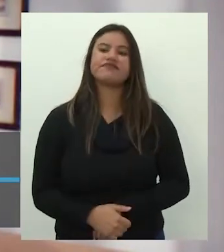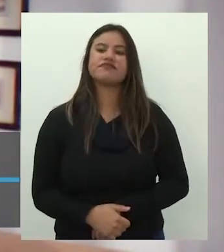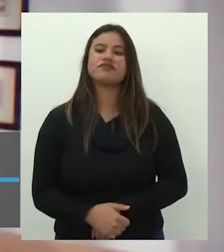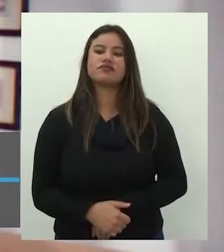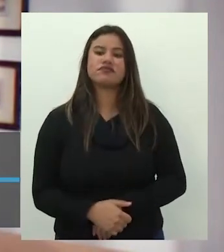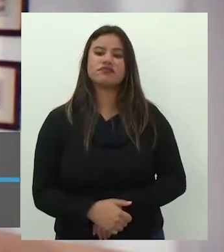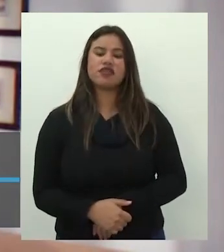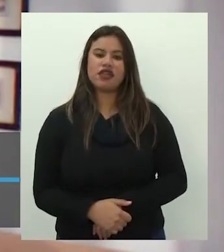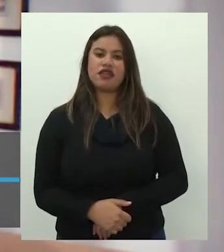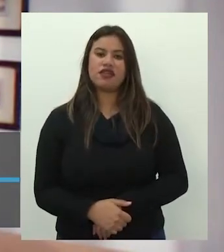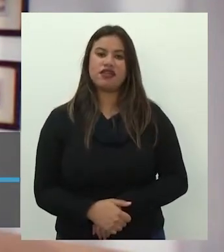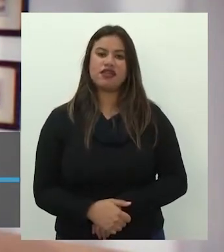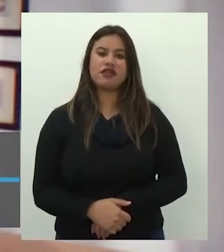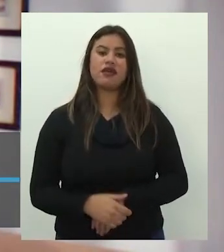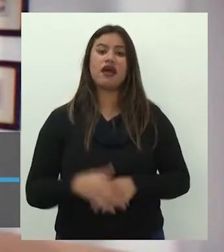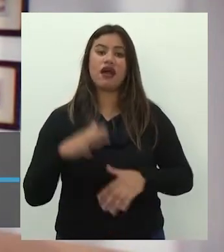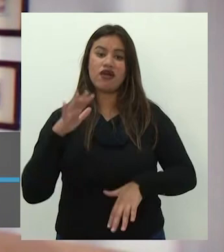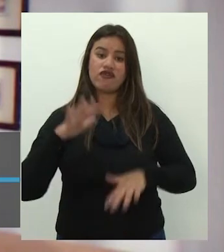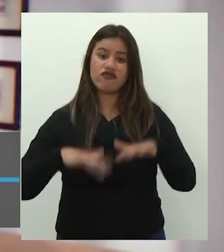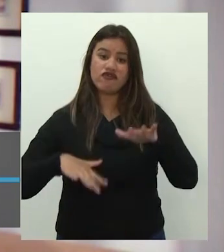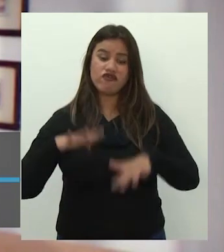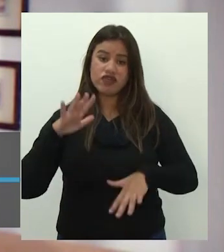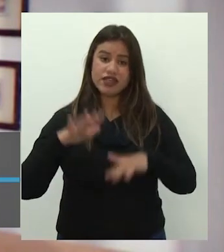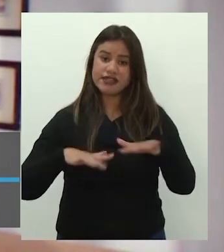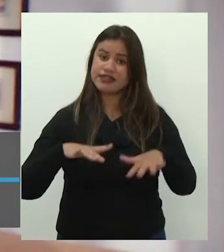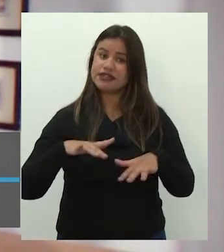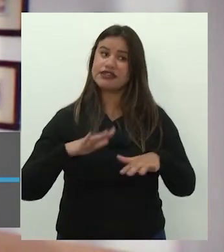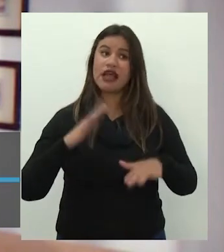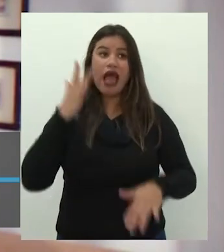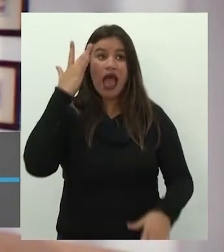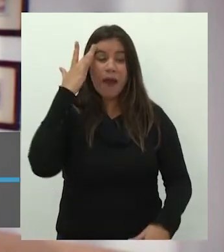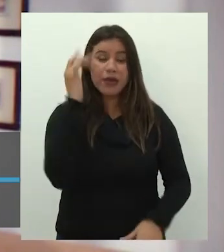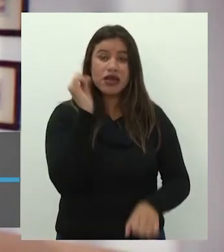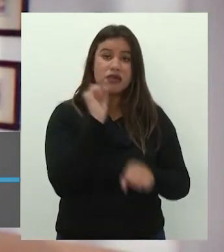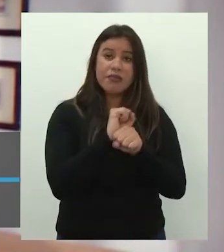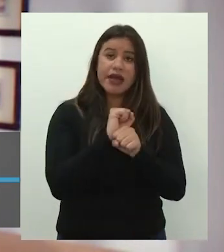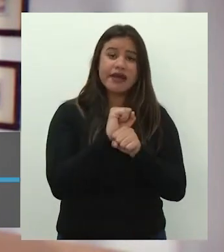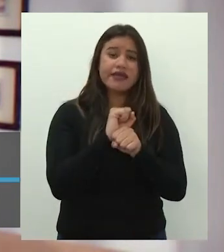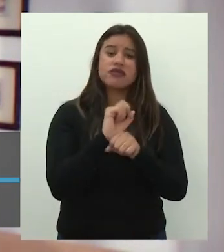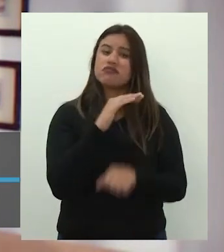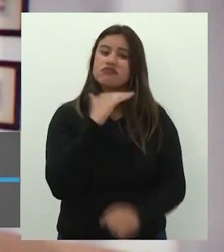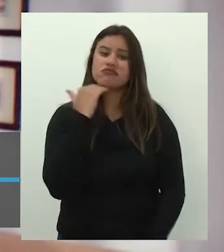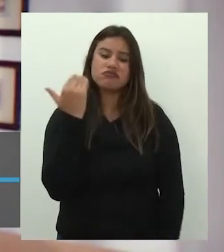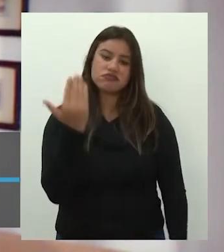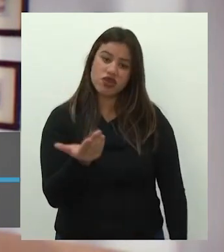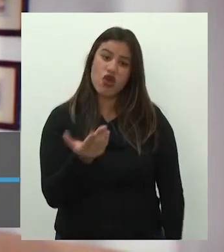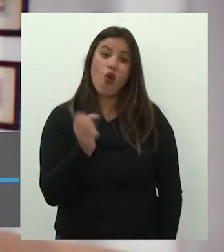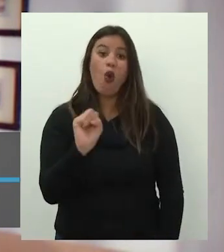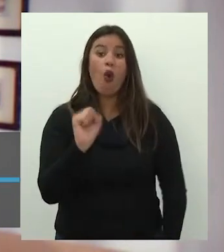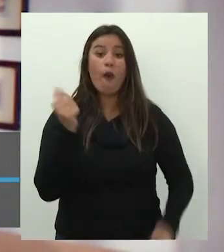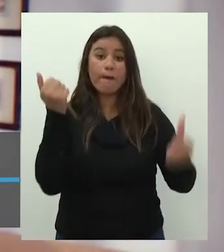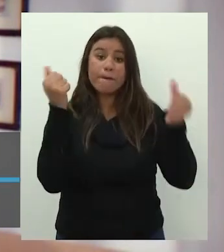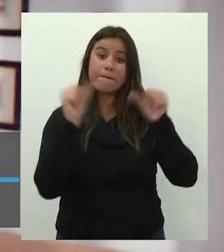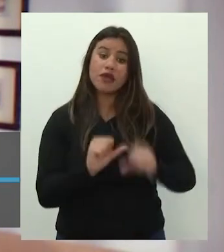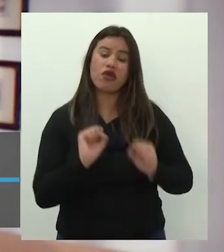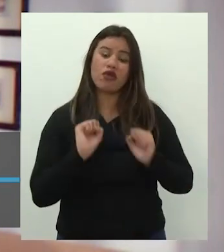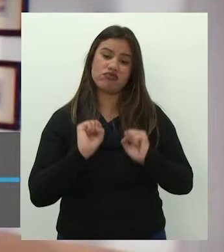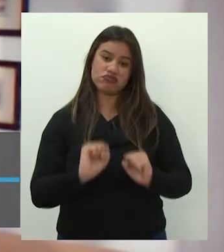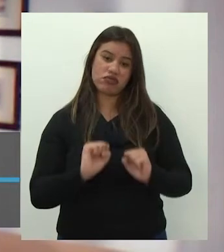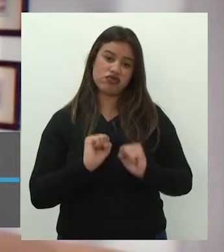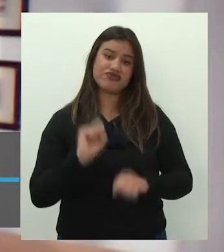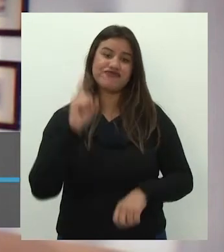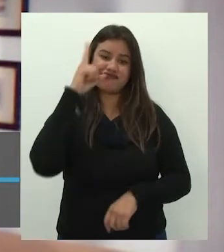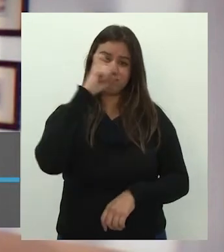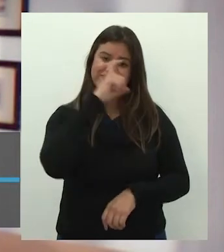amanhã, porque muitas vezes pode não haver tempo, tá? E às vezes o quadro se agrava. E aí fica muito